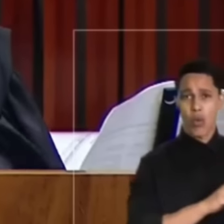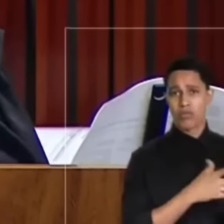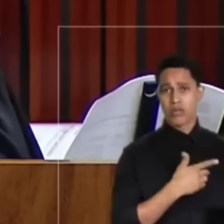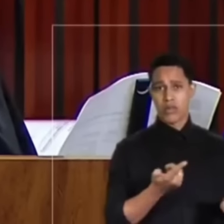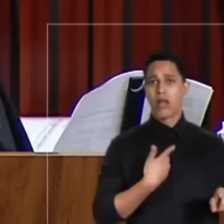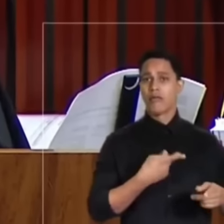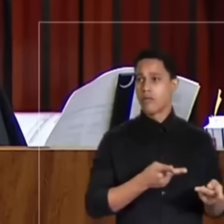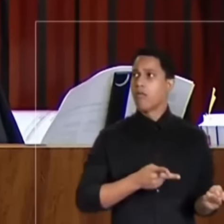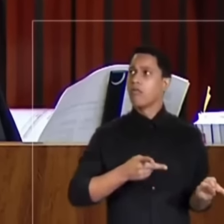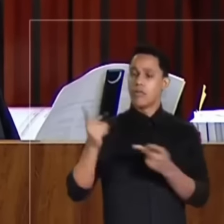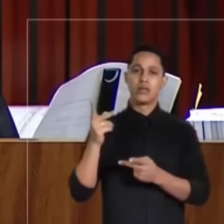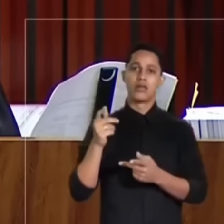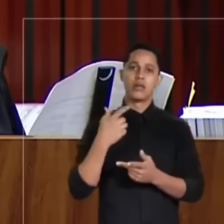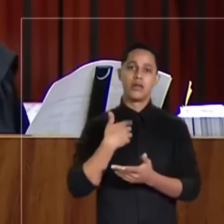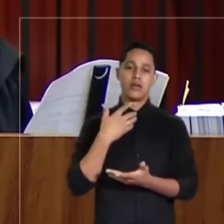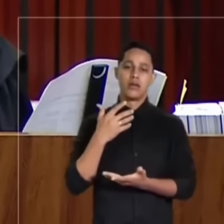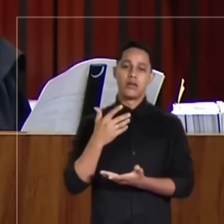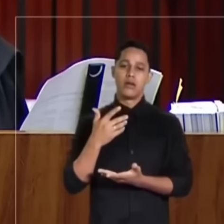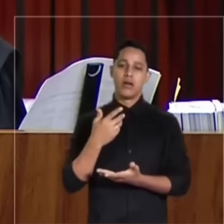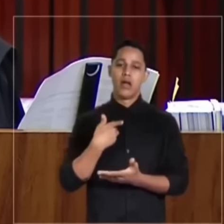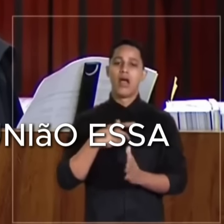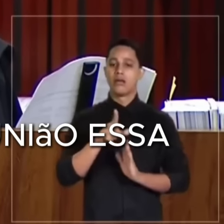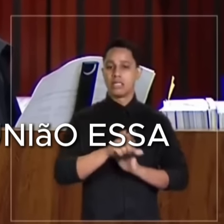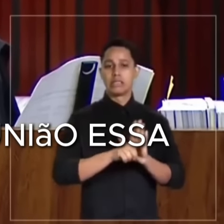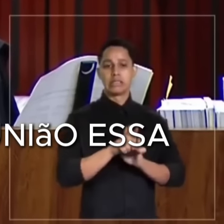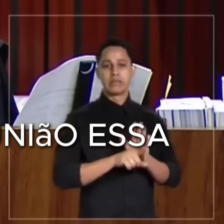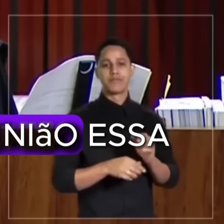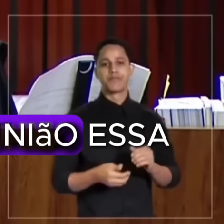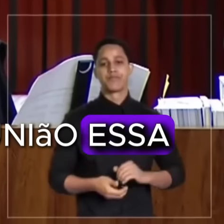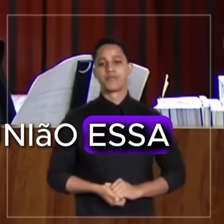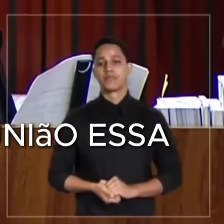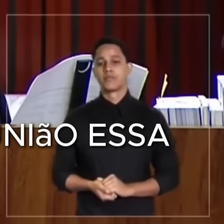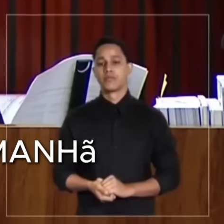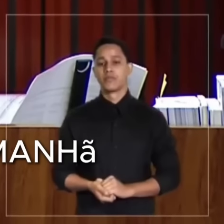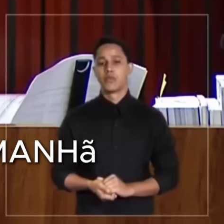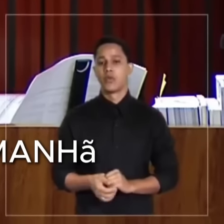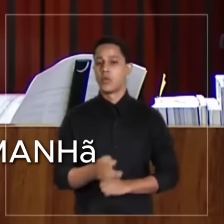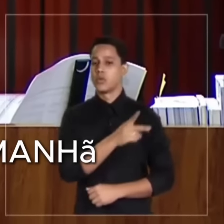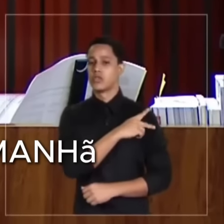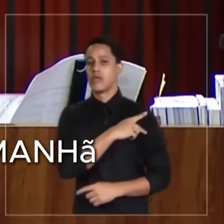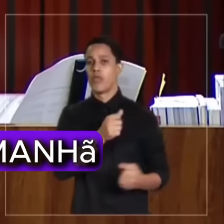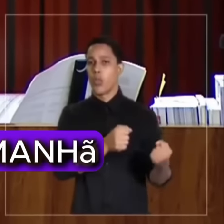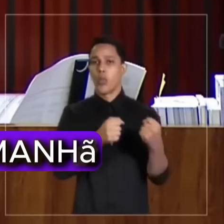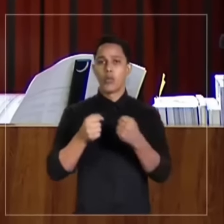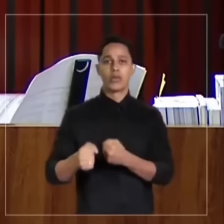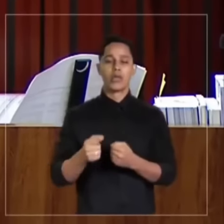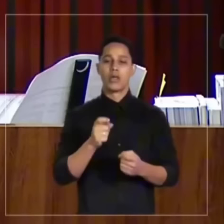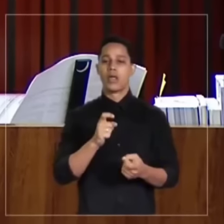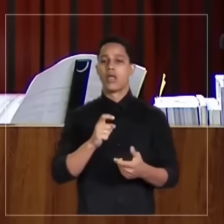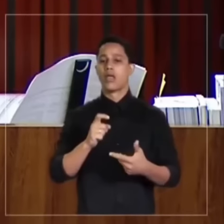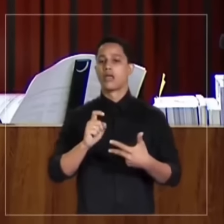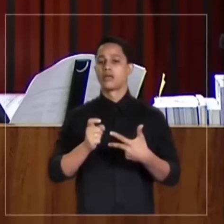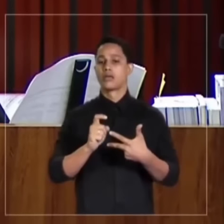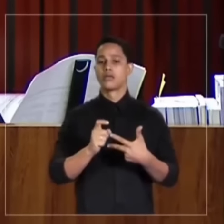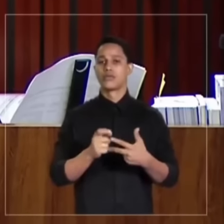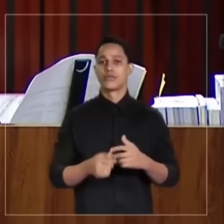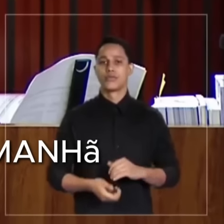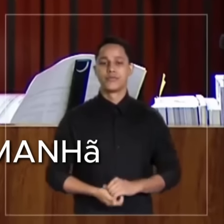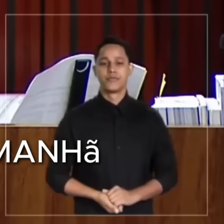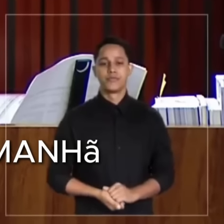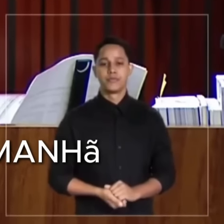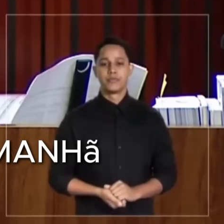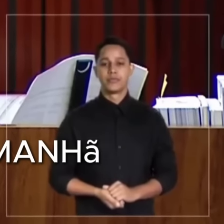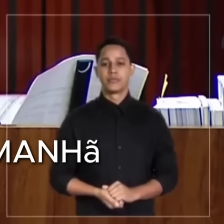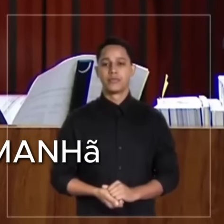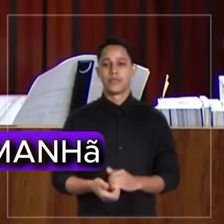WhatsApp, você participa das nossas reuniões, inclusive eu quero marcar uma reunião essa semana, mas eu vou para Washington amanhã. Sim,